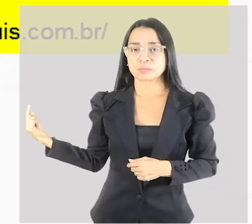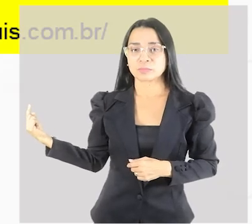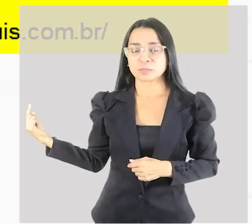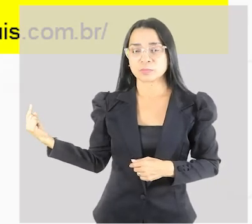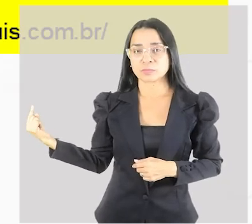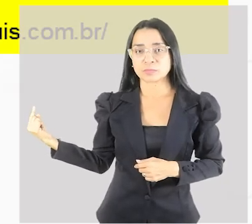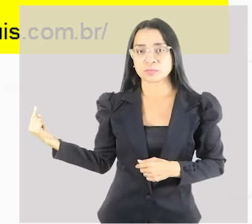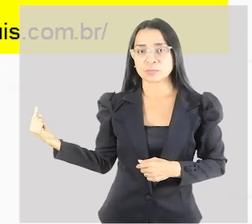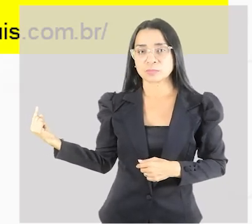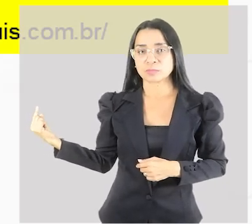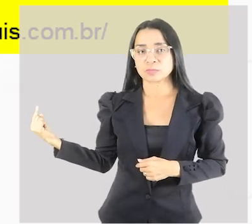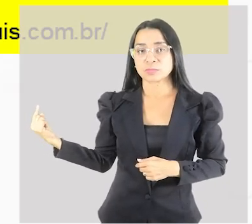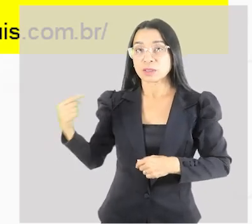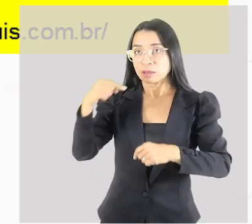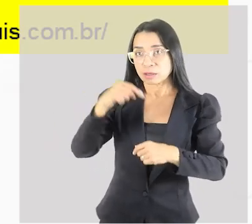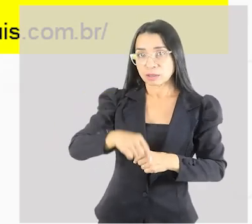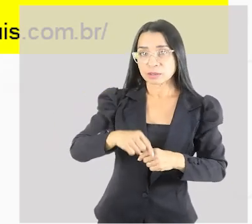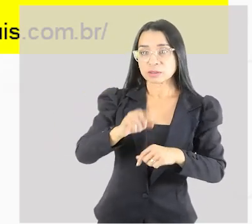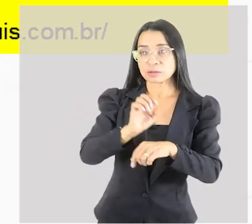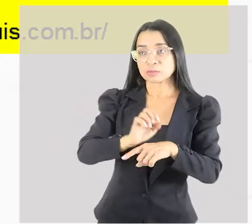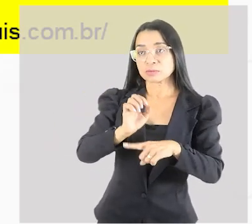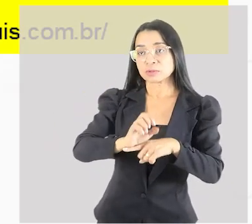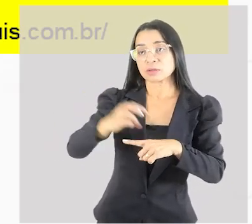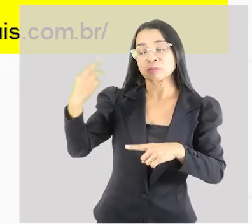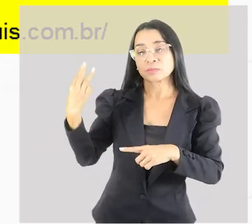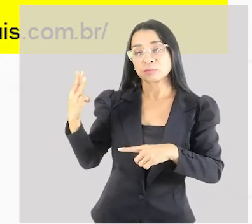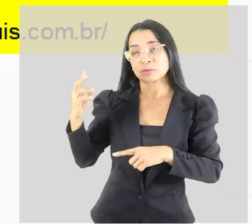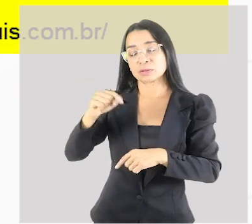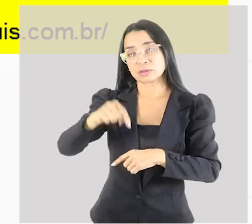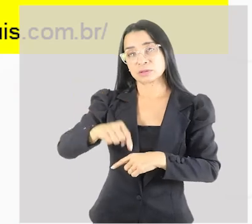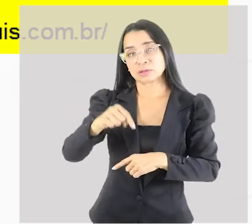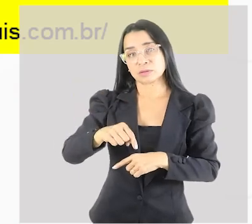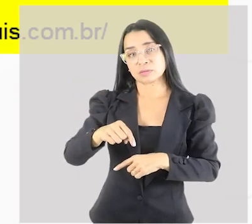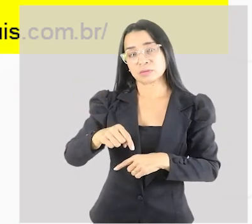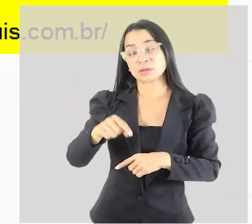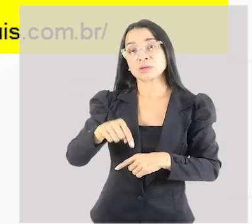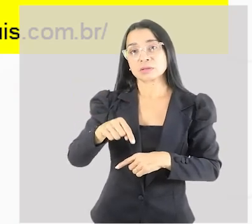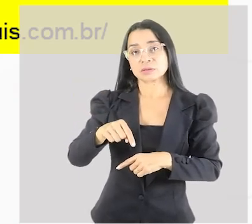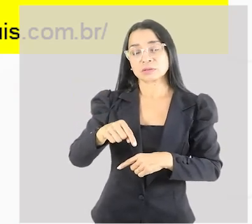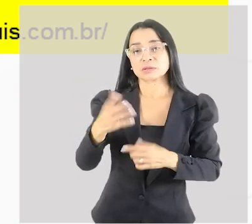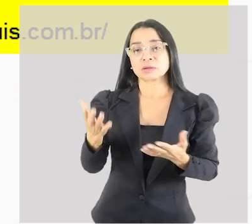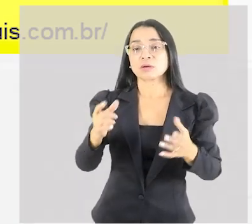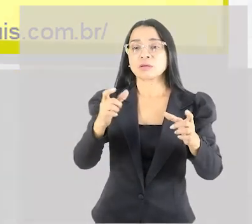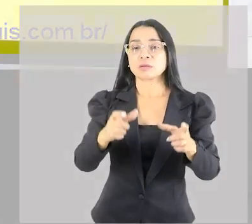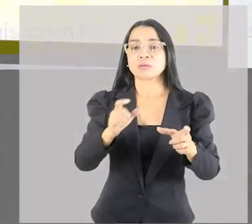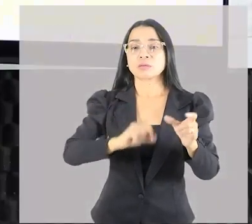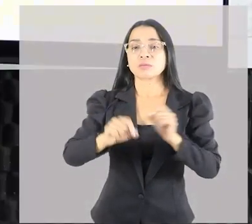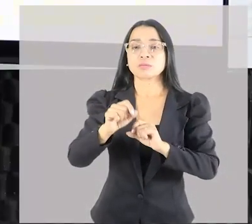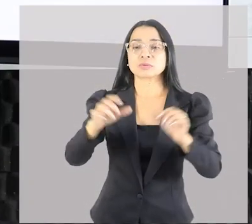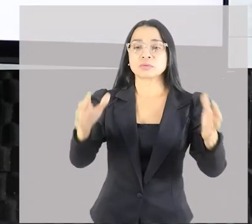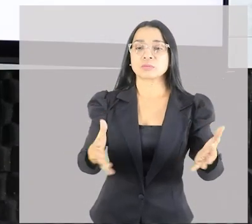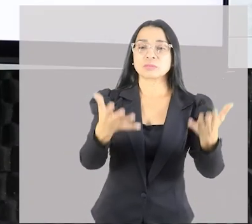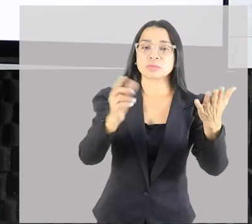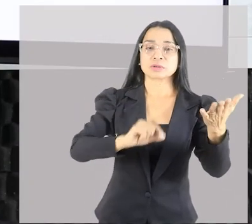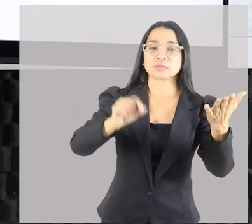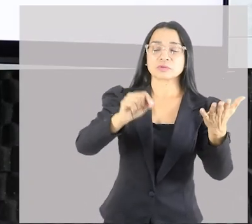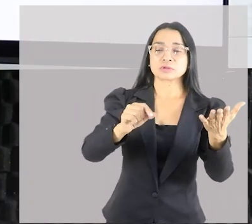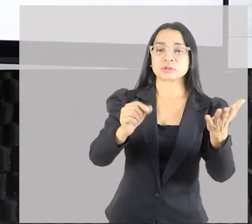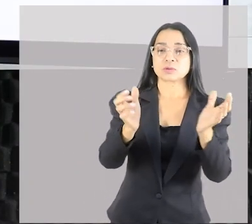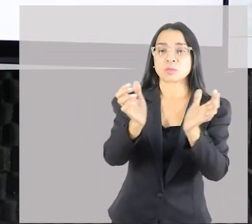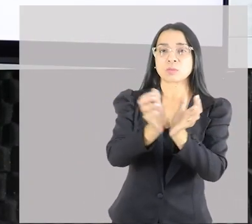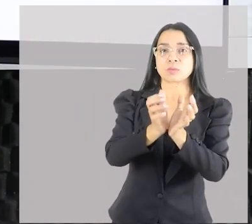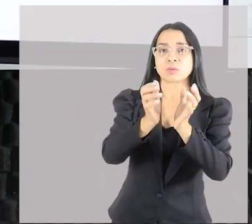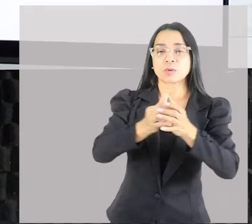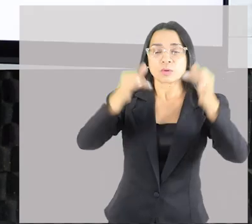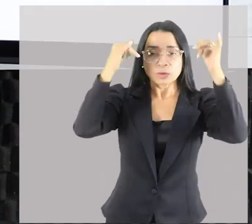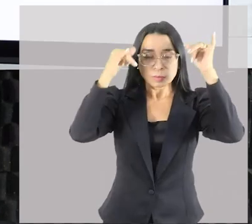Pernambuco, mas é aqui no estado do Maranhão, aqui nessa parte do estado do Maranhão, onde essa manifestação do complexo do Meu Boi,